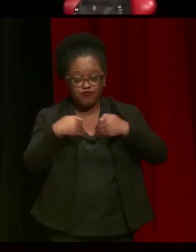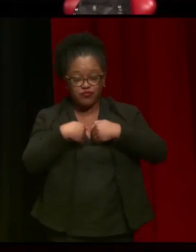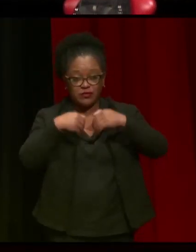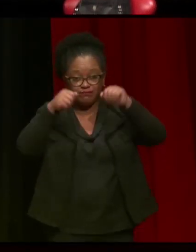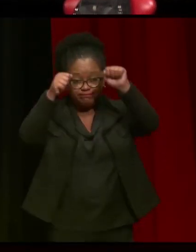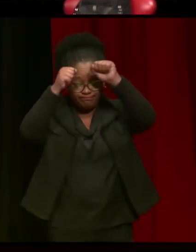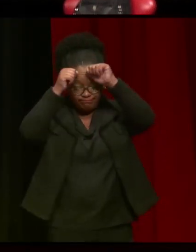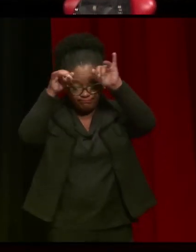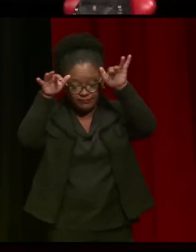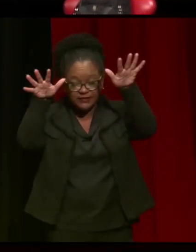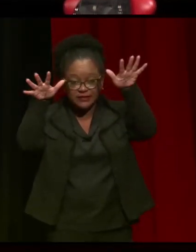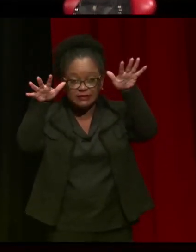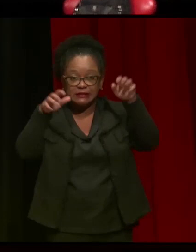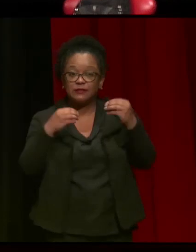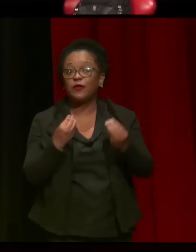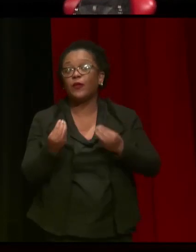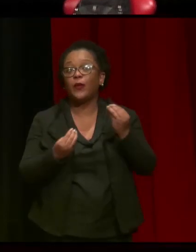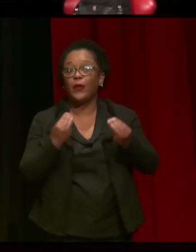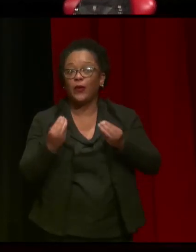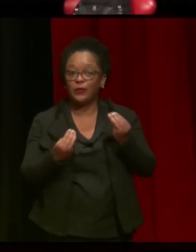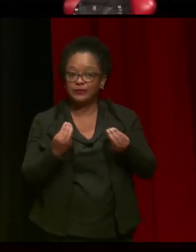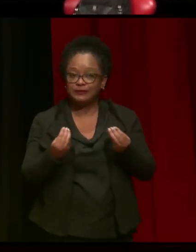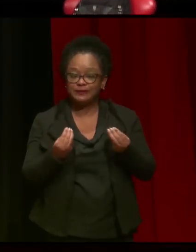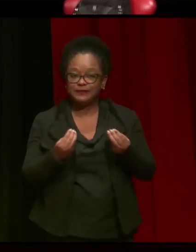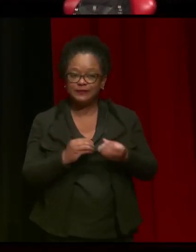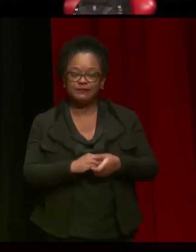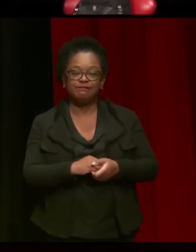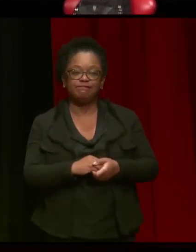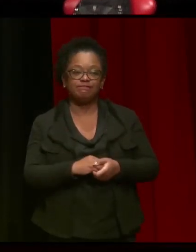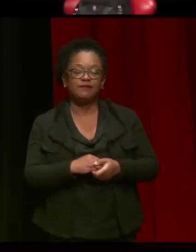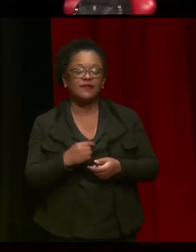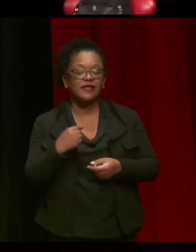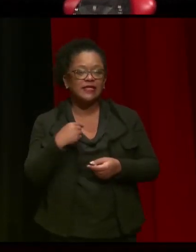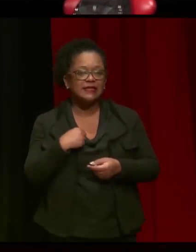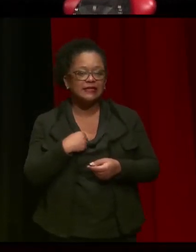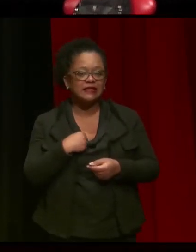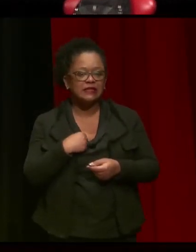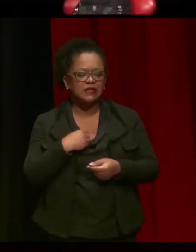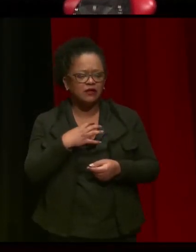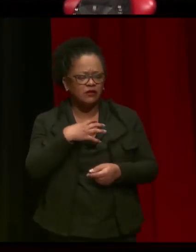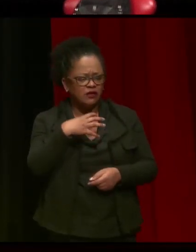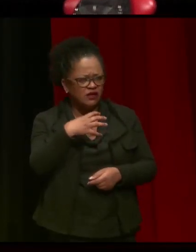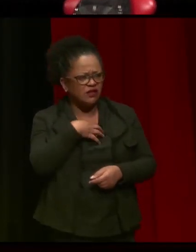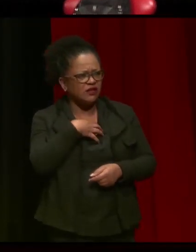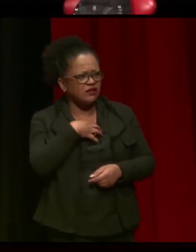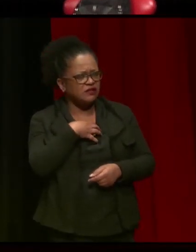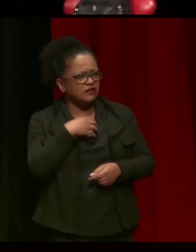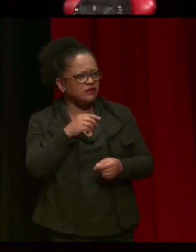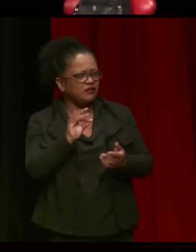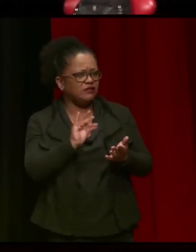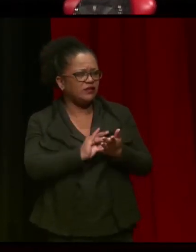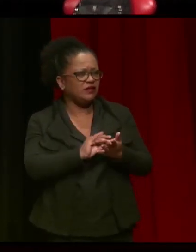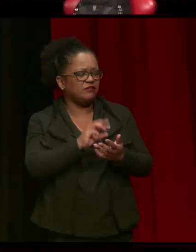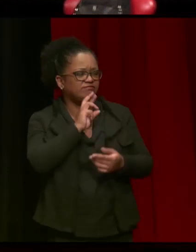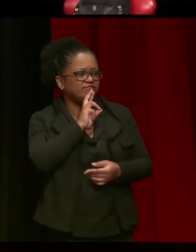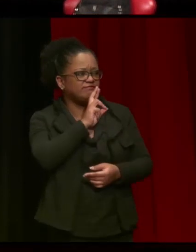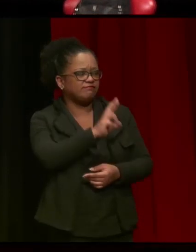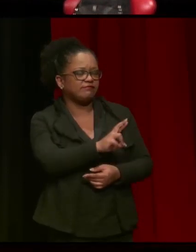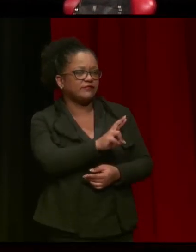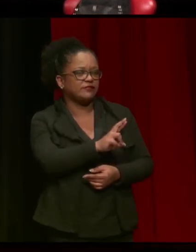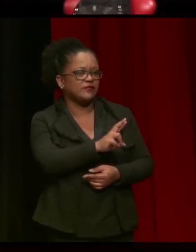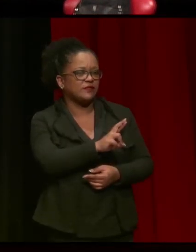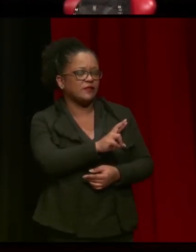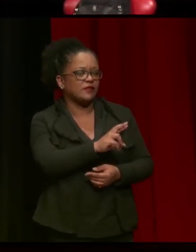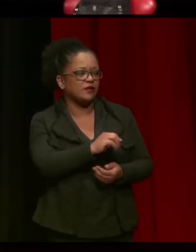não é vista, né? E a única coisa que eu consegui reagir naquele momento foi falar para o pastor: só